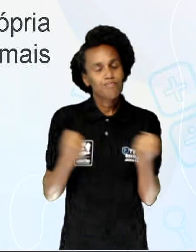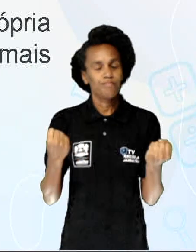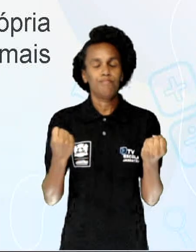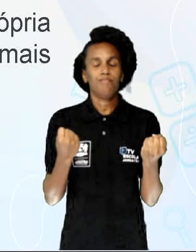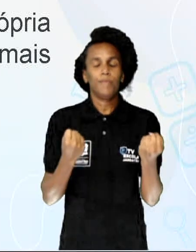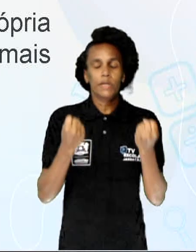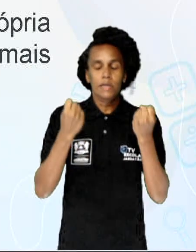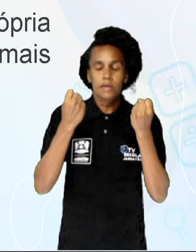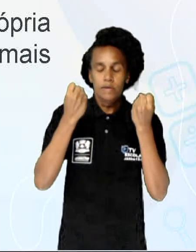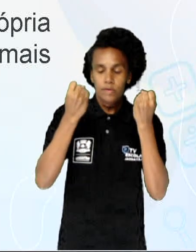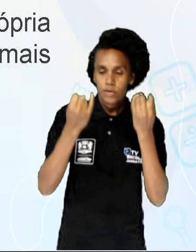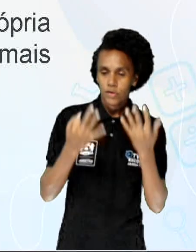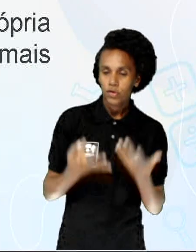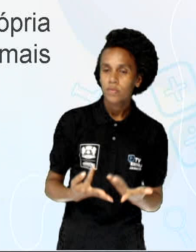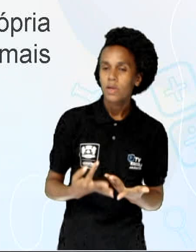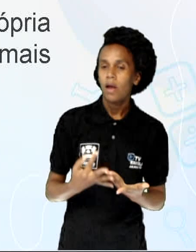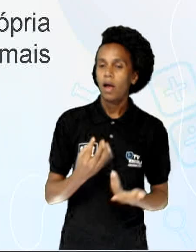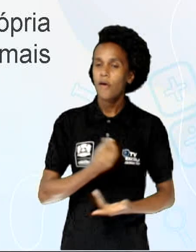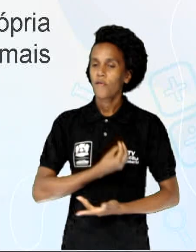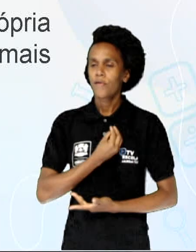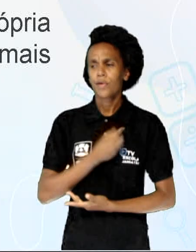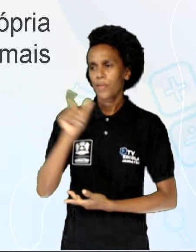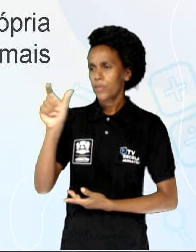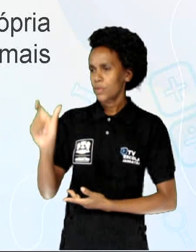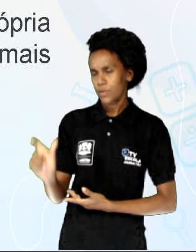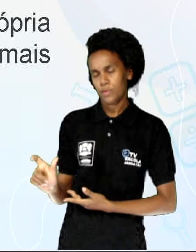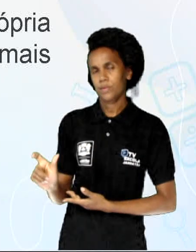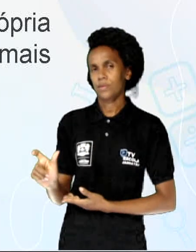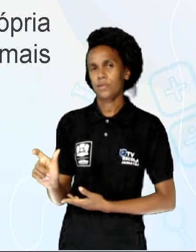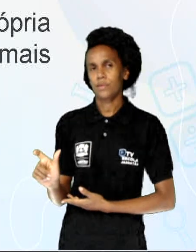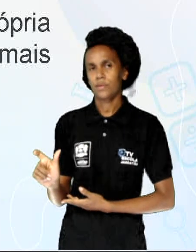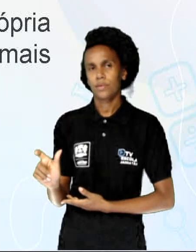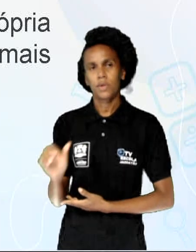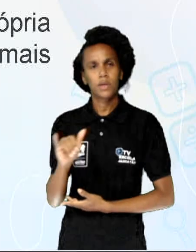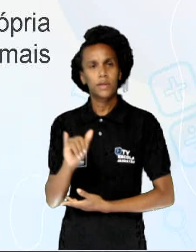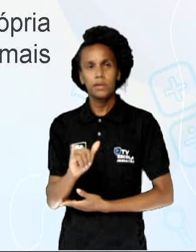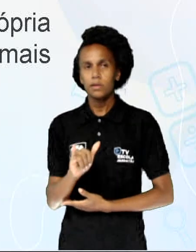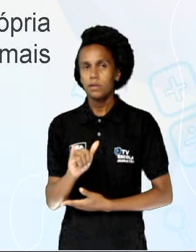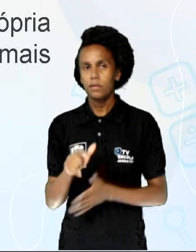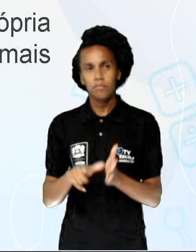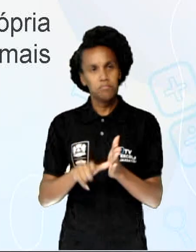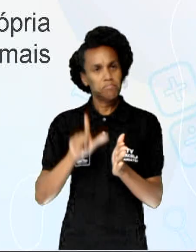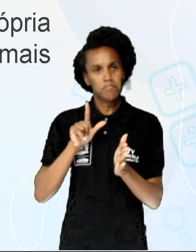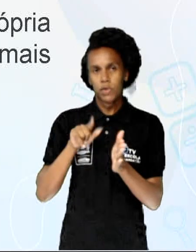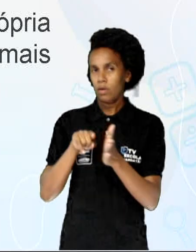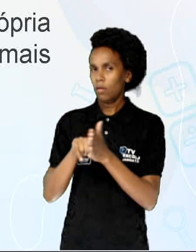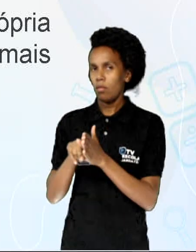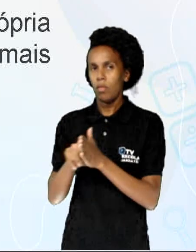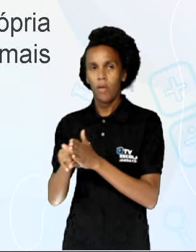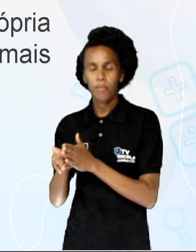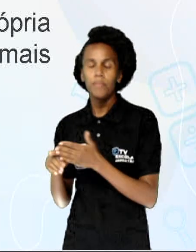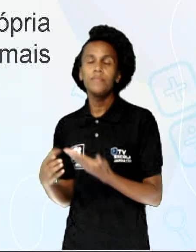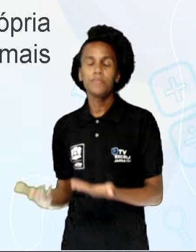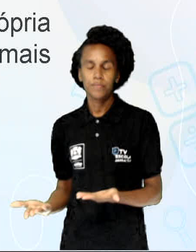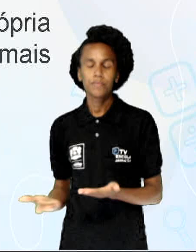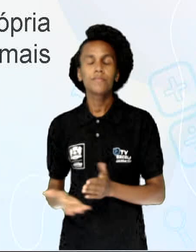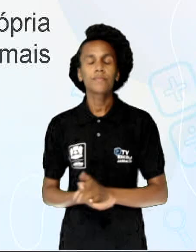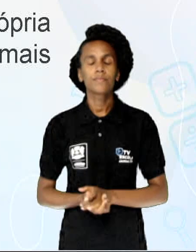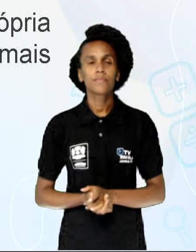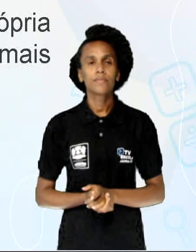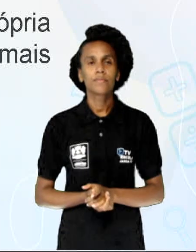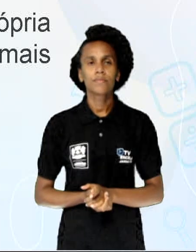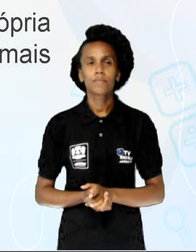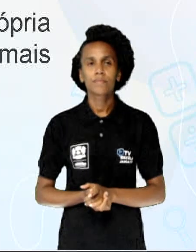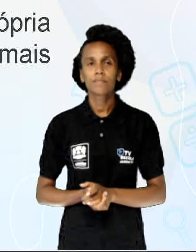alguém, né, relatarmos a história de alguém, sem antes pesquisarmos sobre a vida dele. Pesquisar e